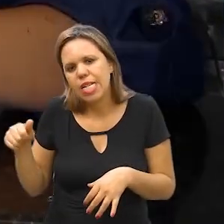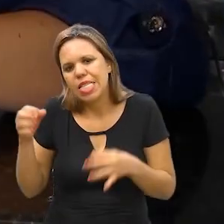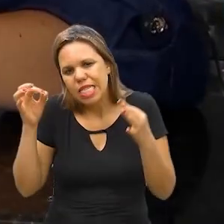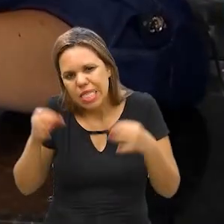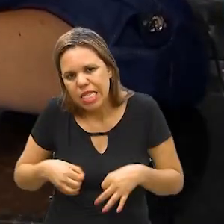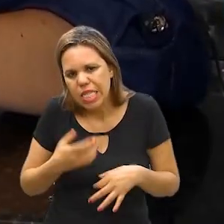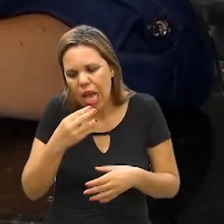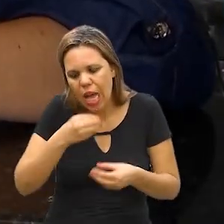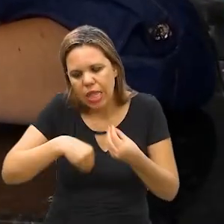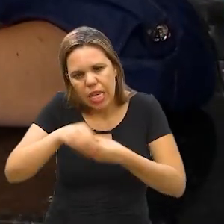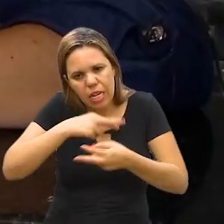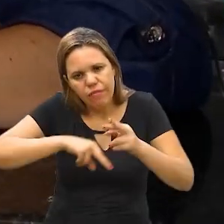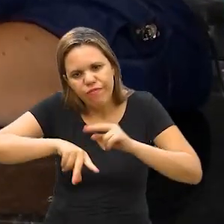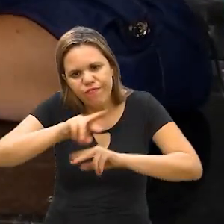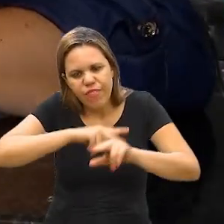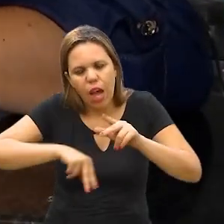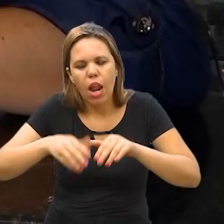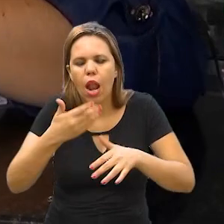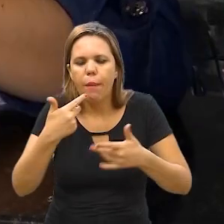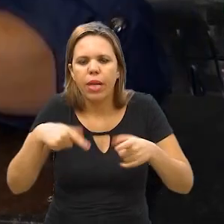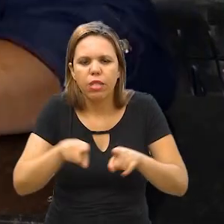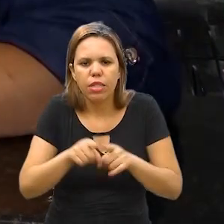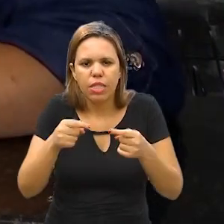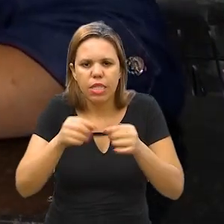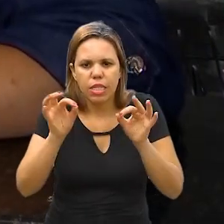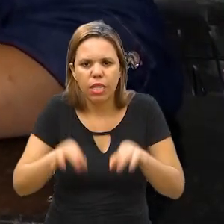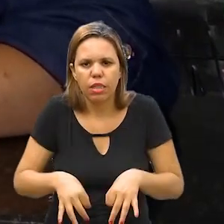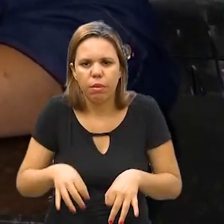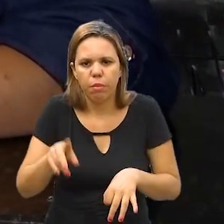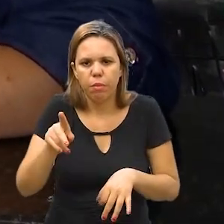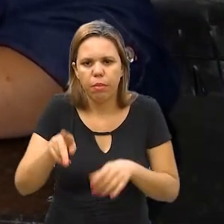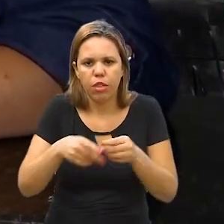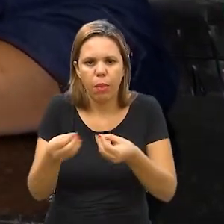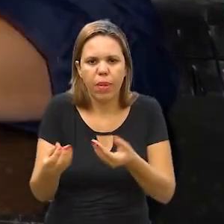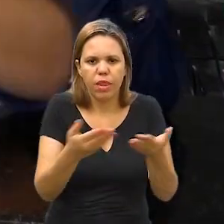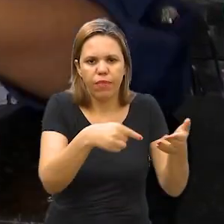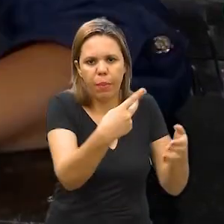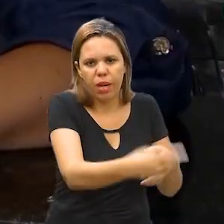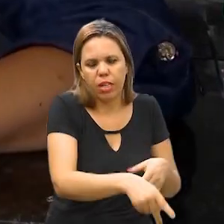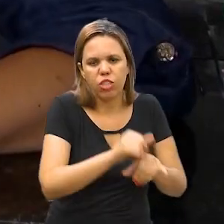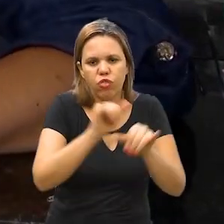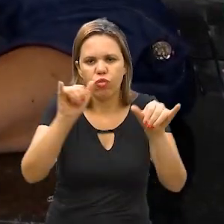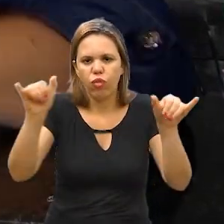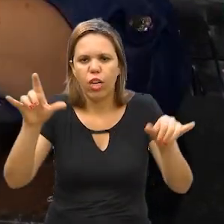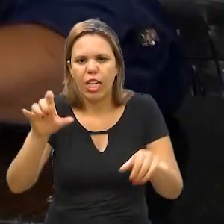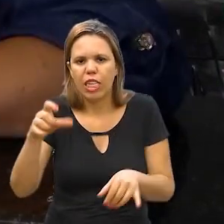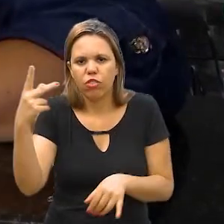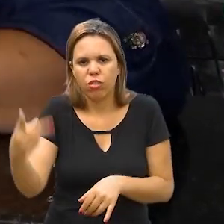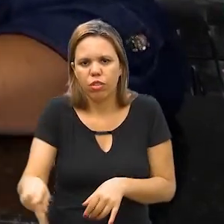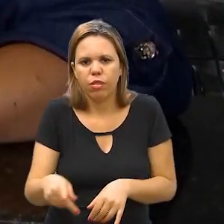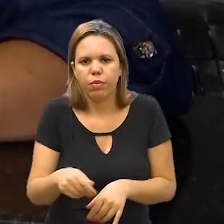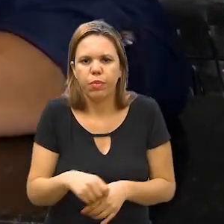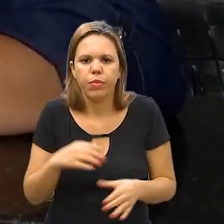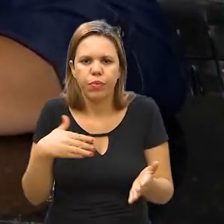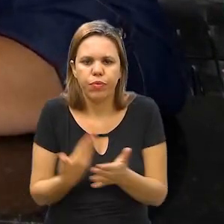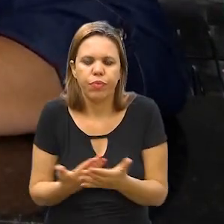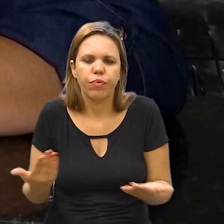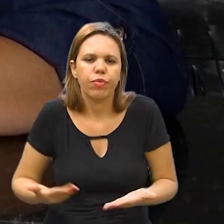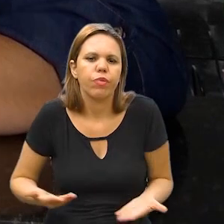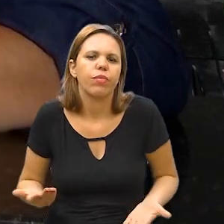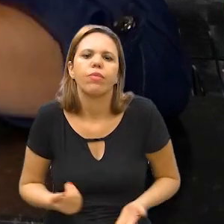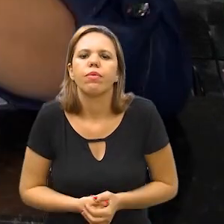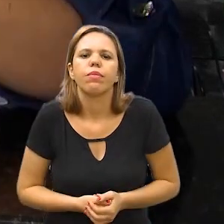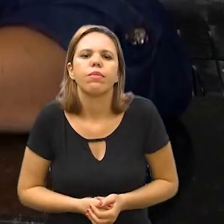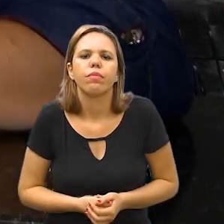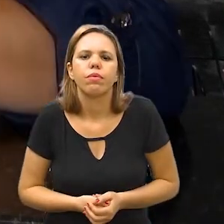certo. Então, esse personal, eu sempre mandava a marmita para ele divulgava no Instagram dele, divulga, né, até hoje.